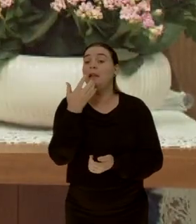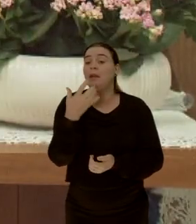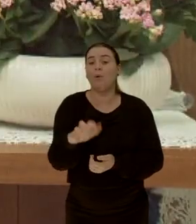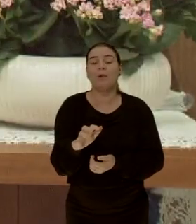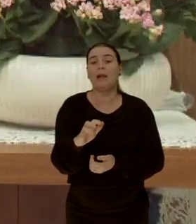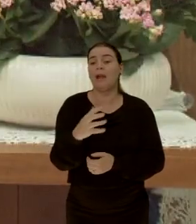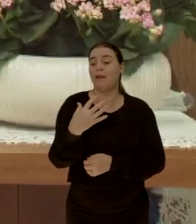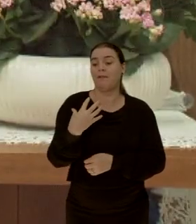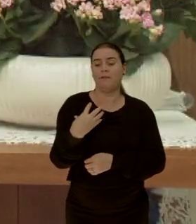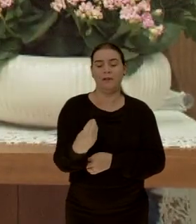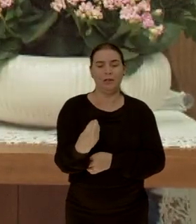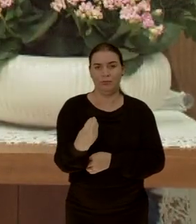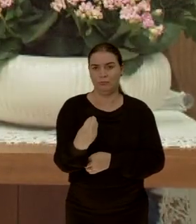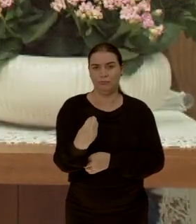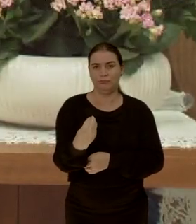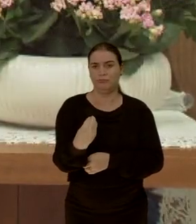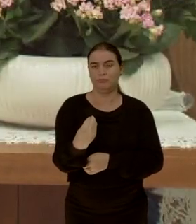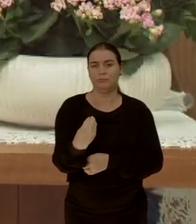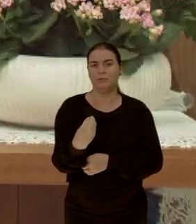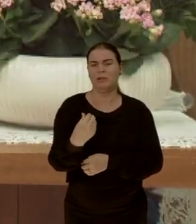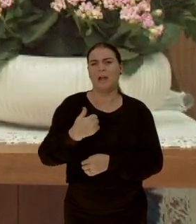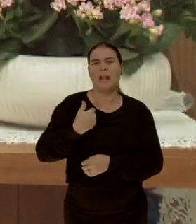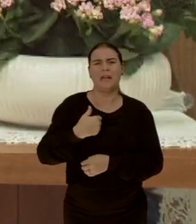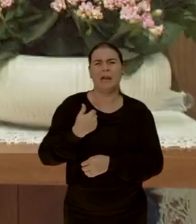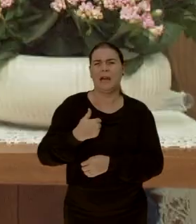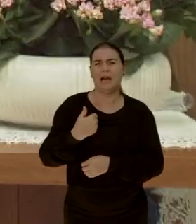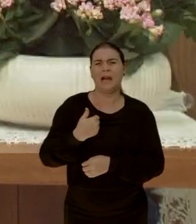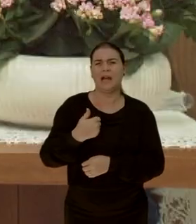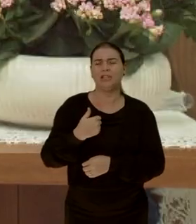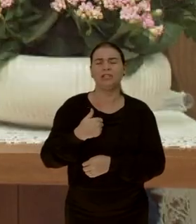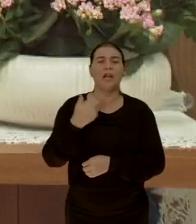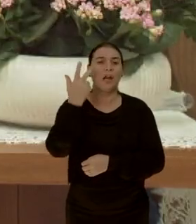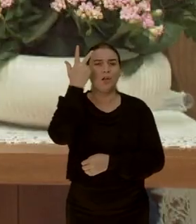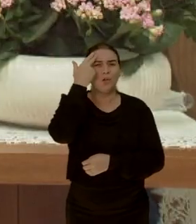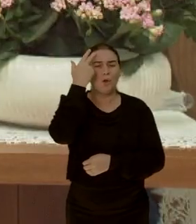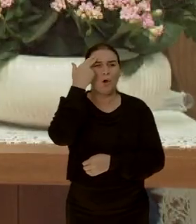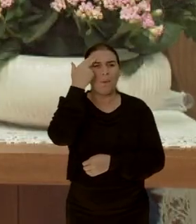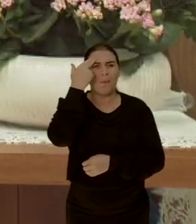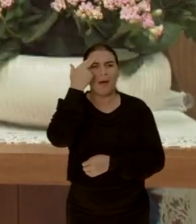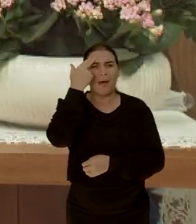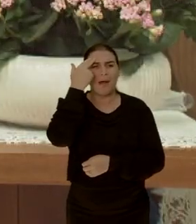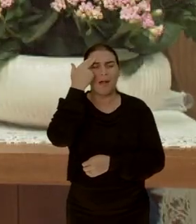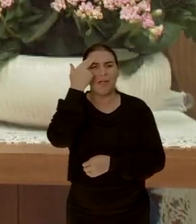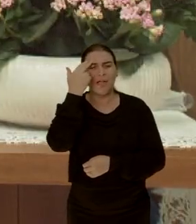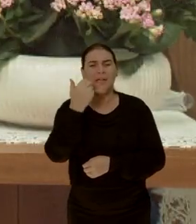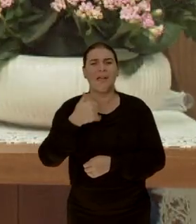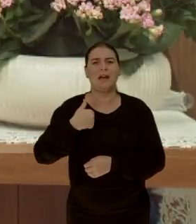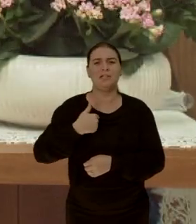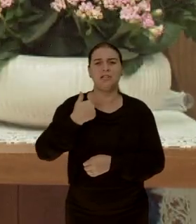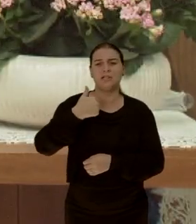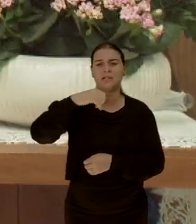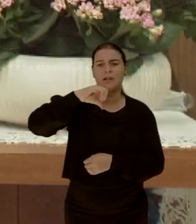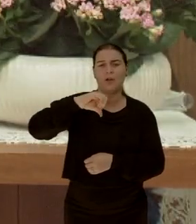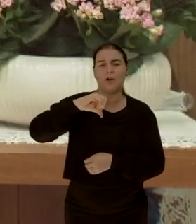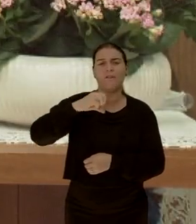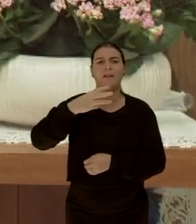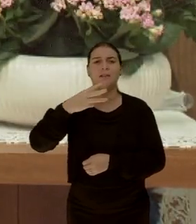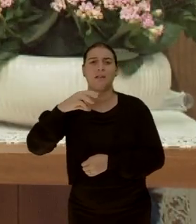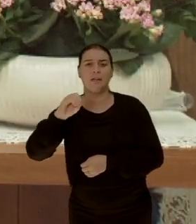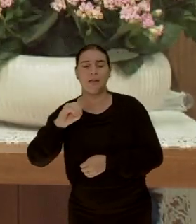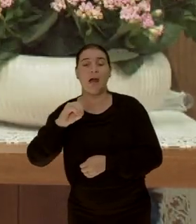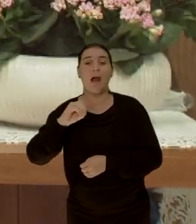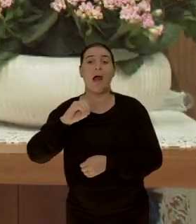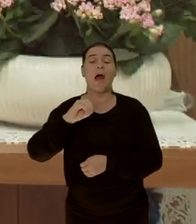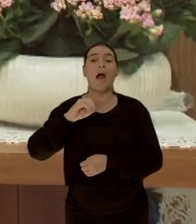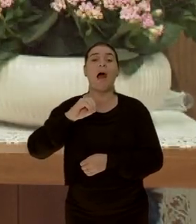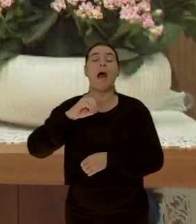querem filhos na idade que era normal, entre 19 e 30 anos. Agora,